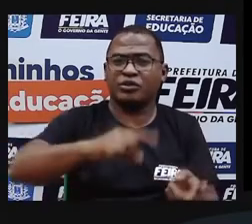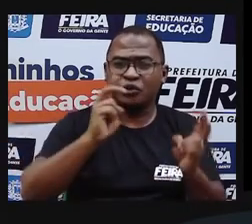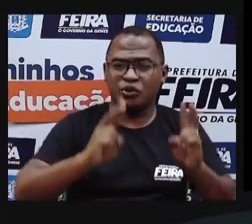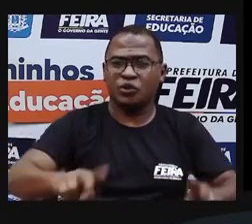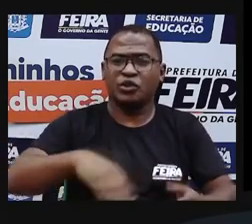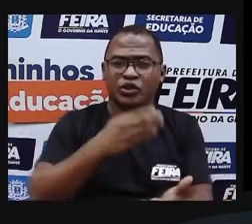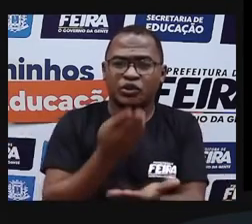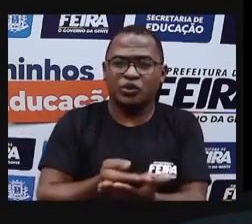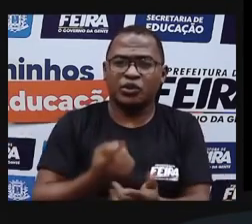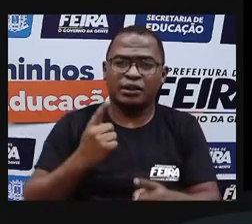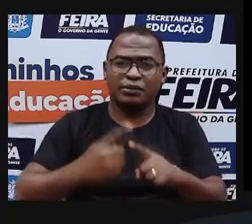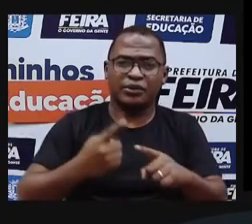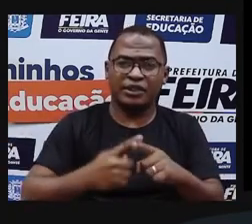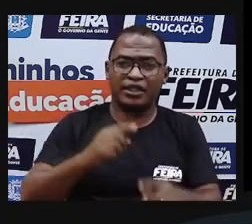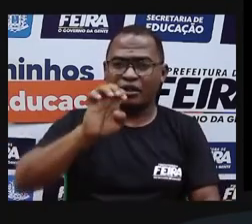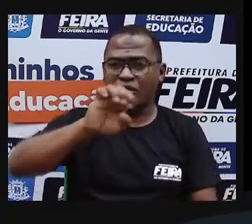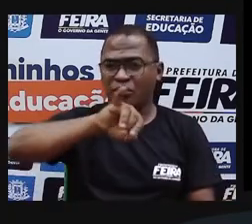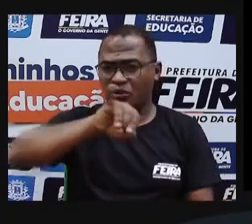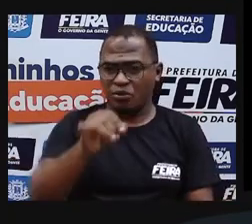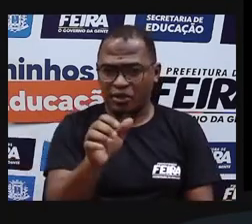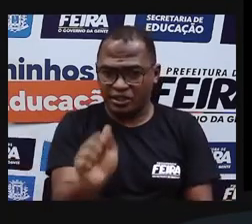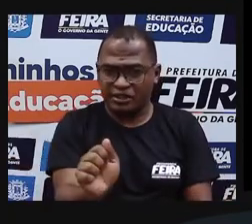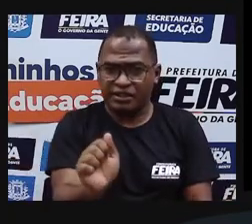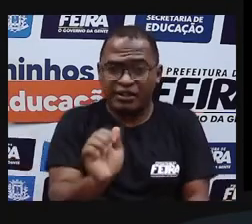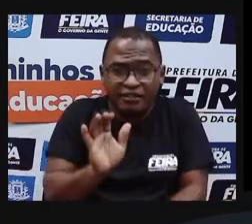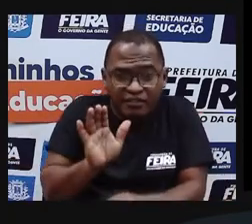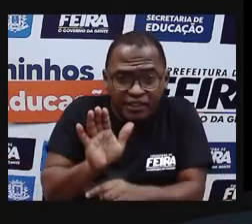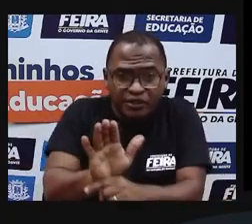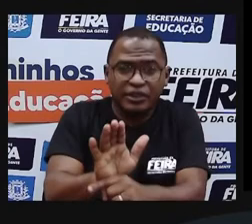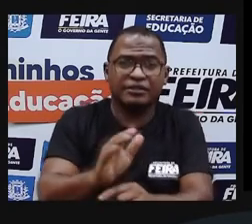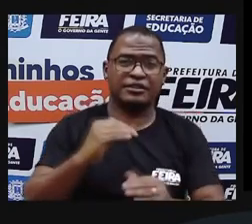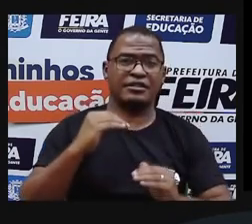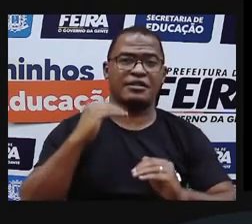porque a EJA vai devolver os sonhos que vocês têm.